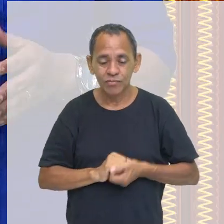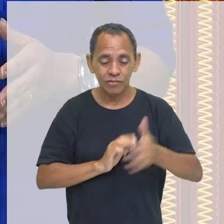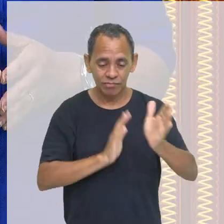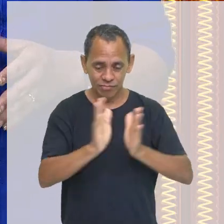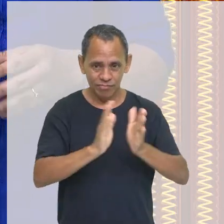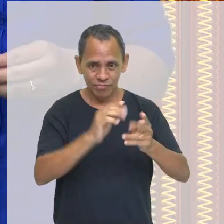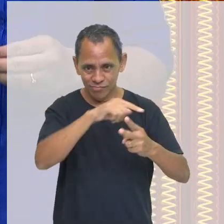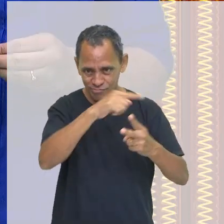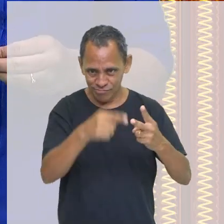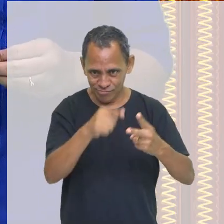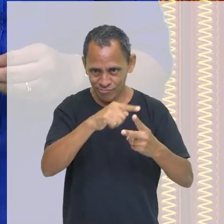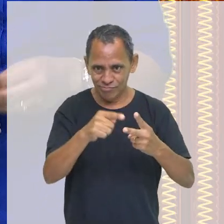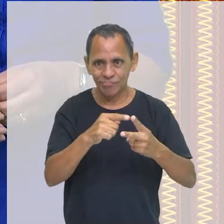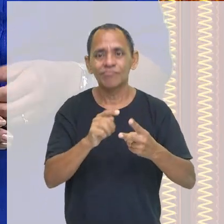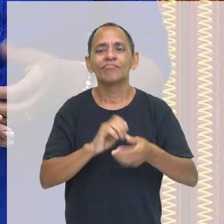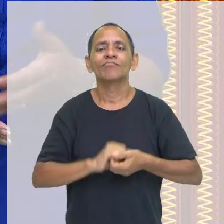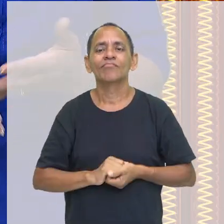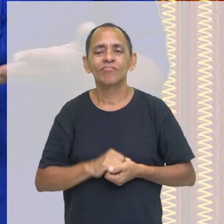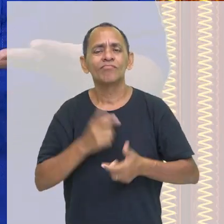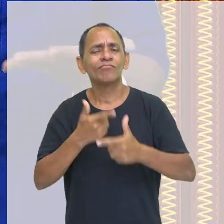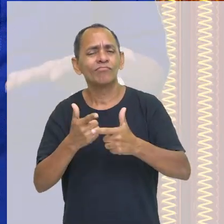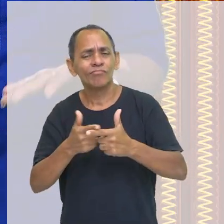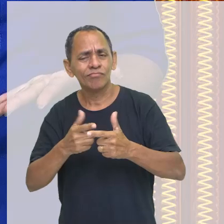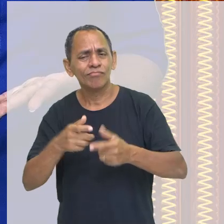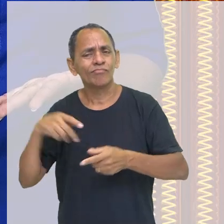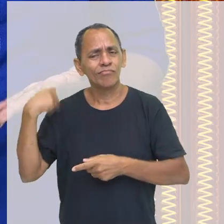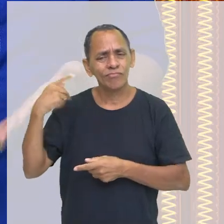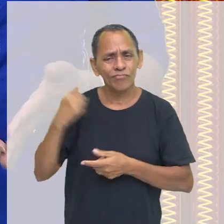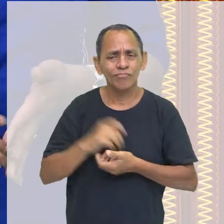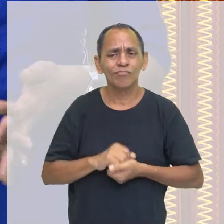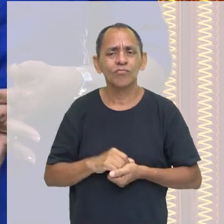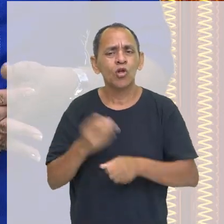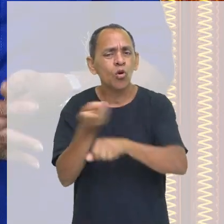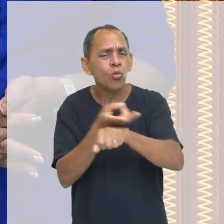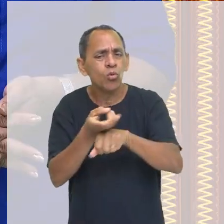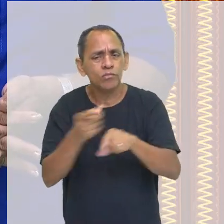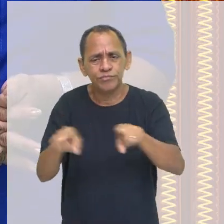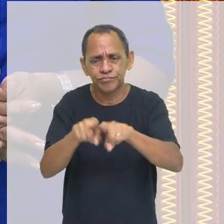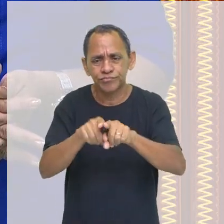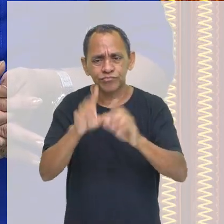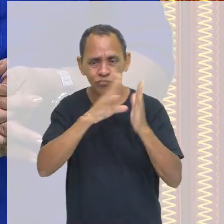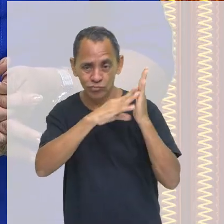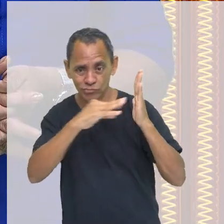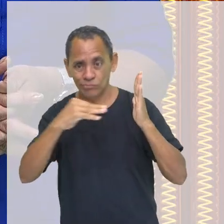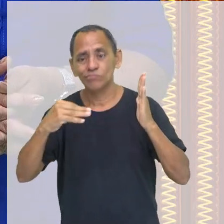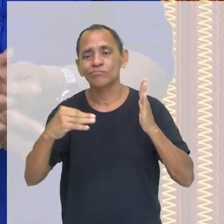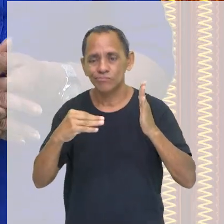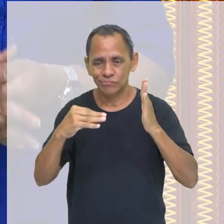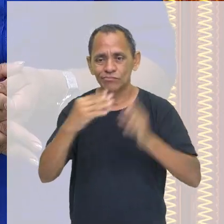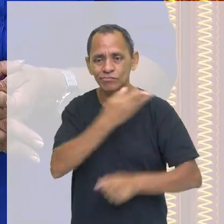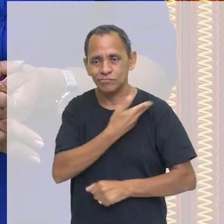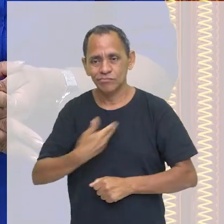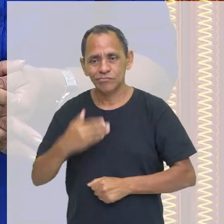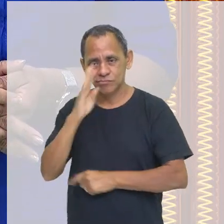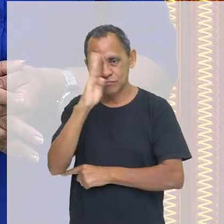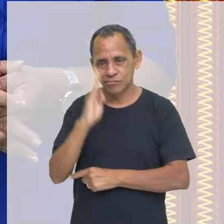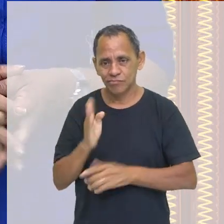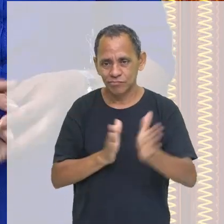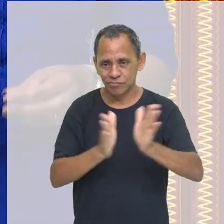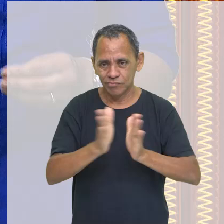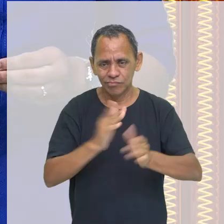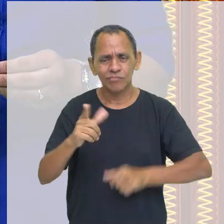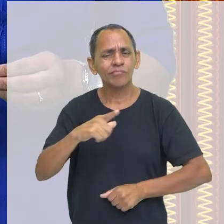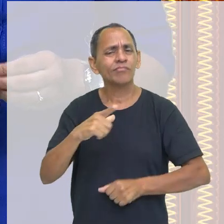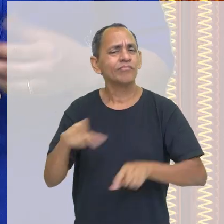Então, esse período é marcado pela instabilidade política e pela busca por um novo modelo de governo para o